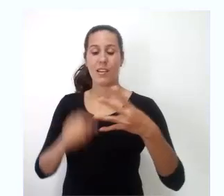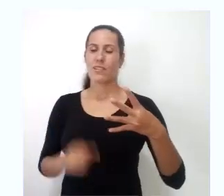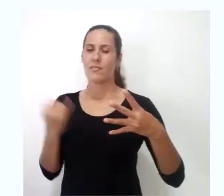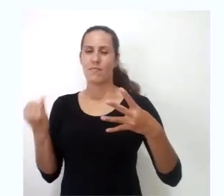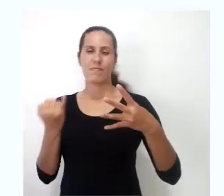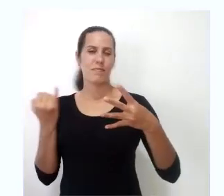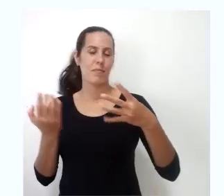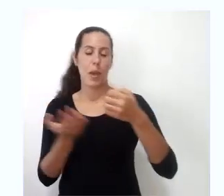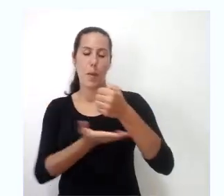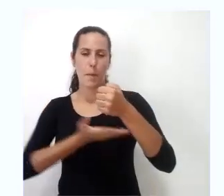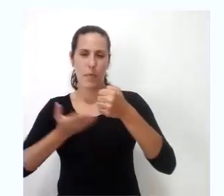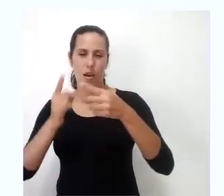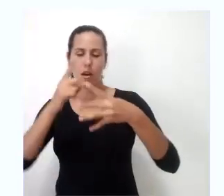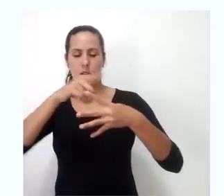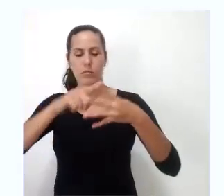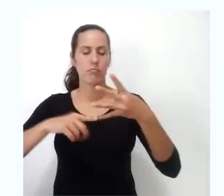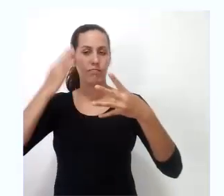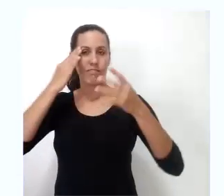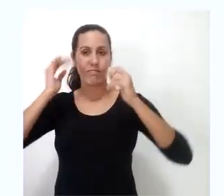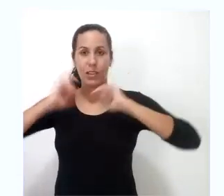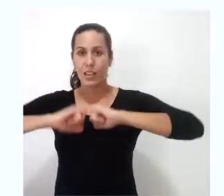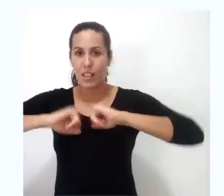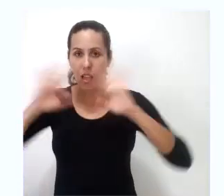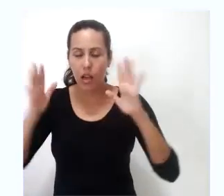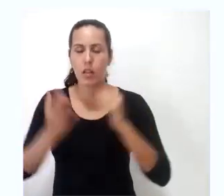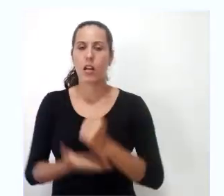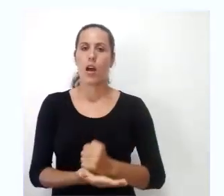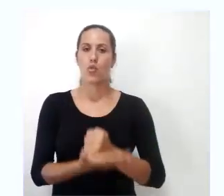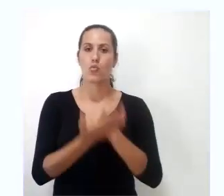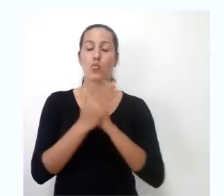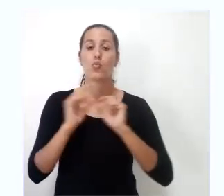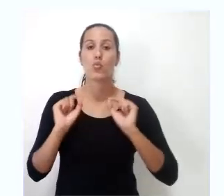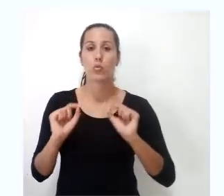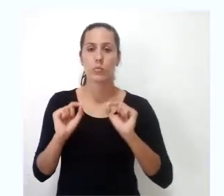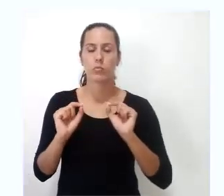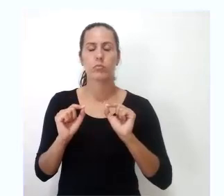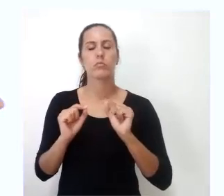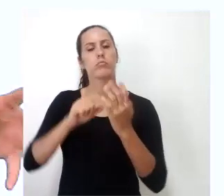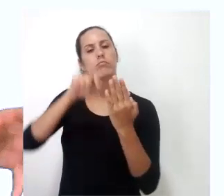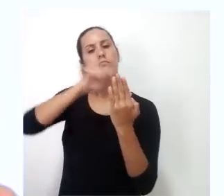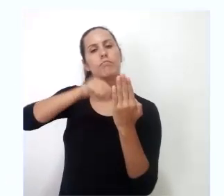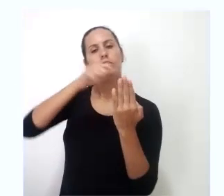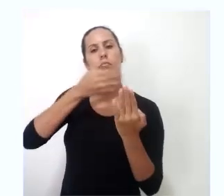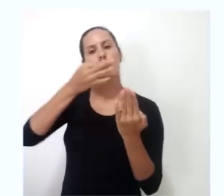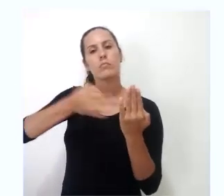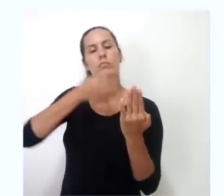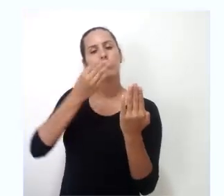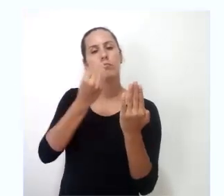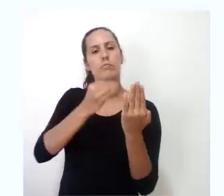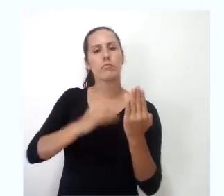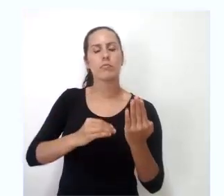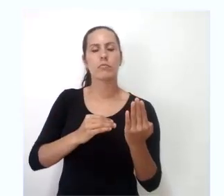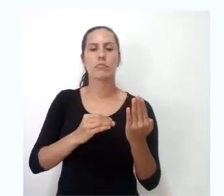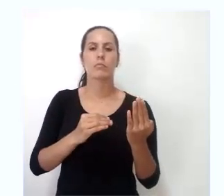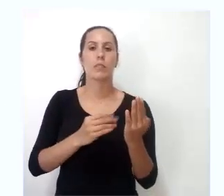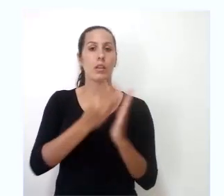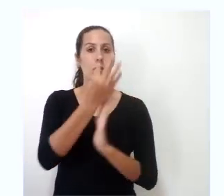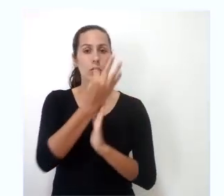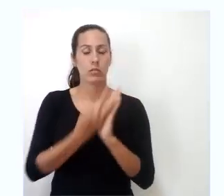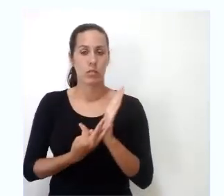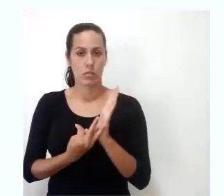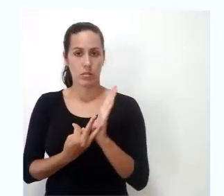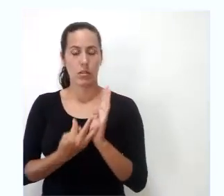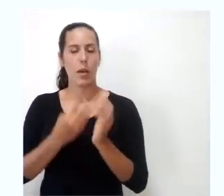normas gramaticais, a coerência e a coesão ajudam a quê? A sua argumentação. Um bom